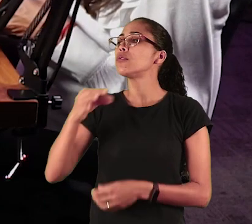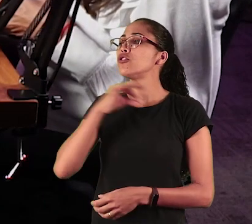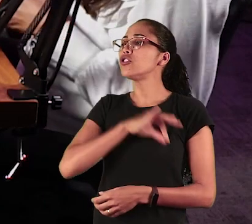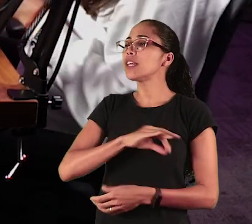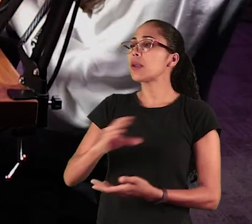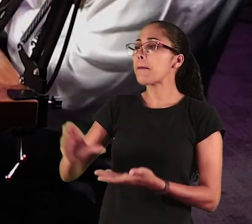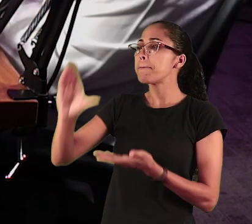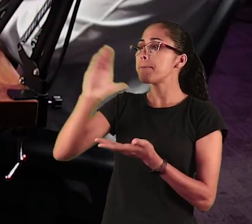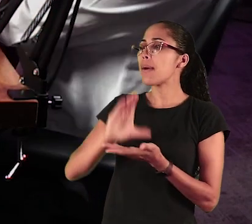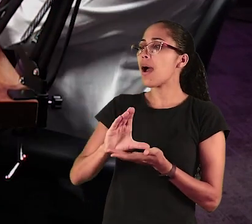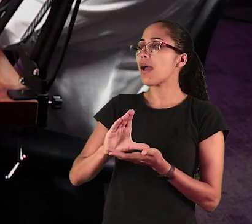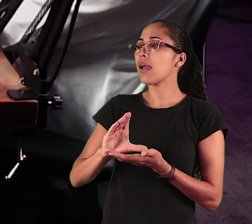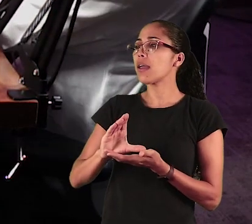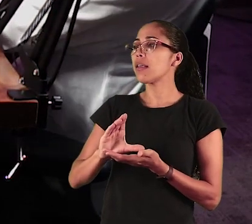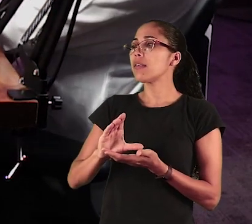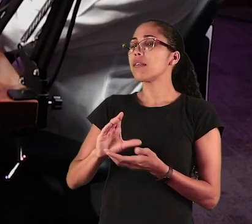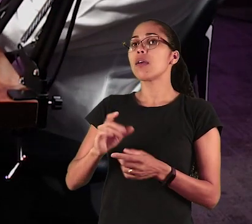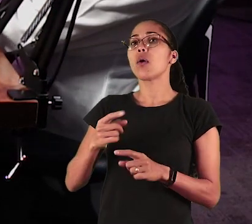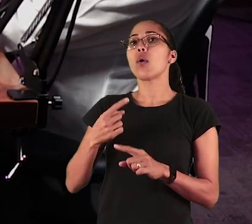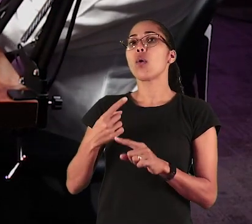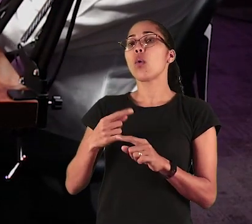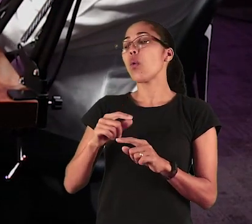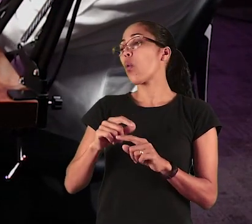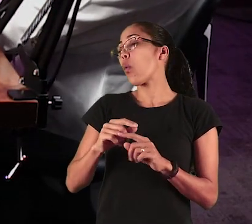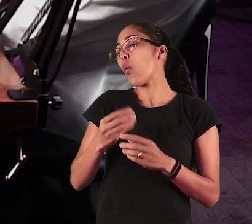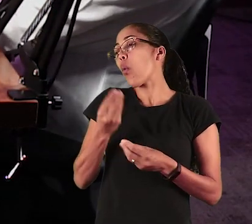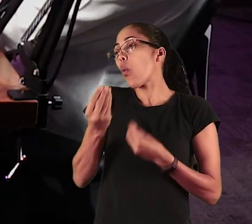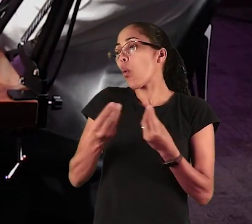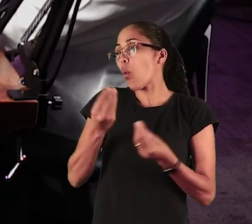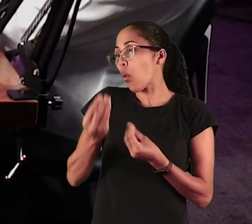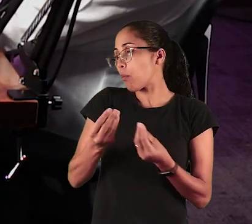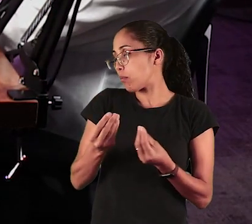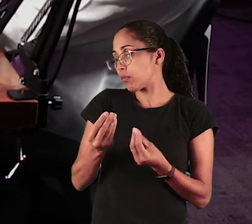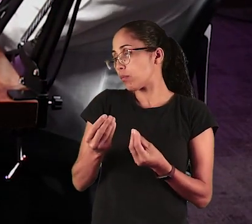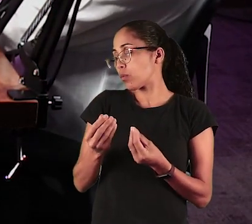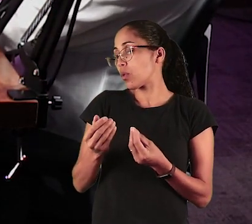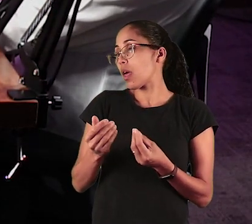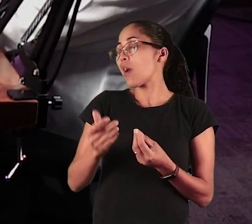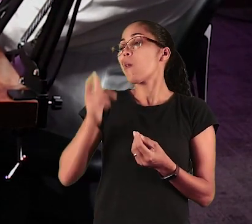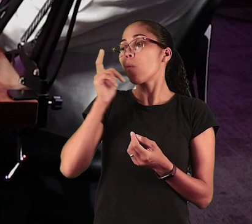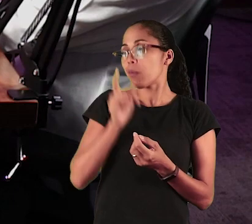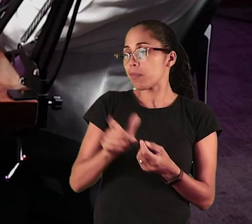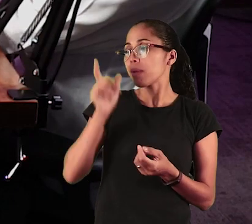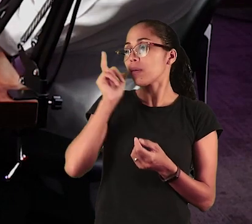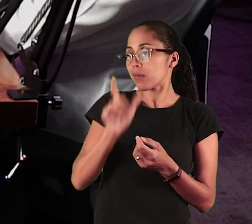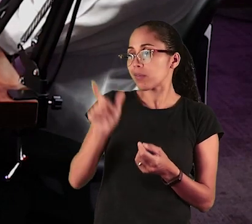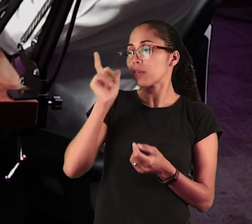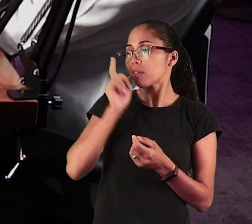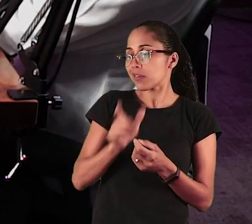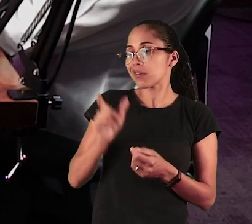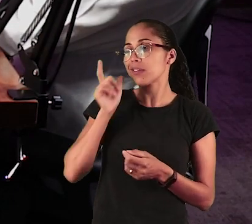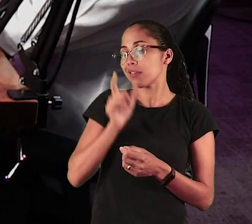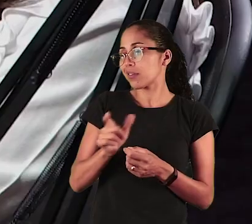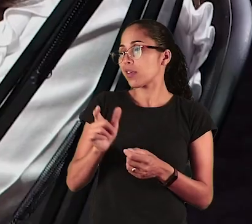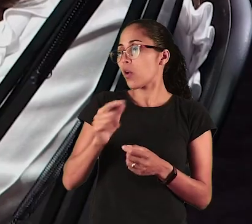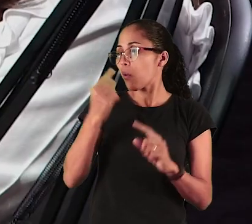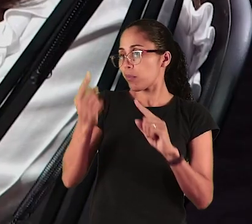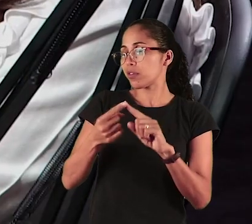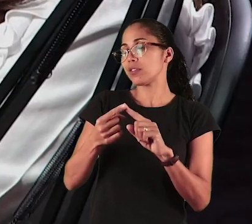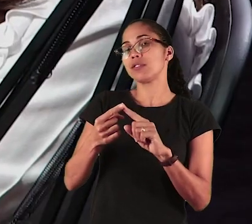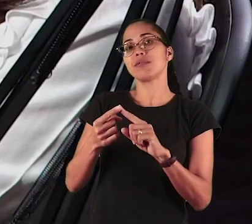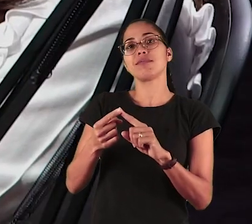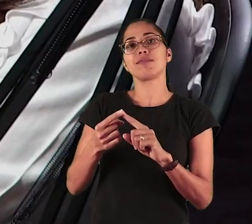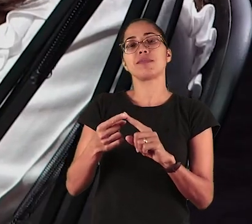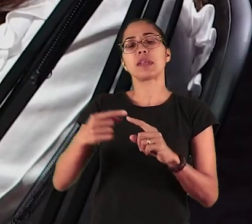como é que você cumpre todas as metas me conta você virou a Gêmea né da lâmpada que você pode fazer em metade